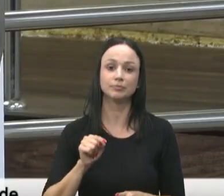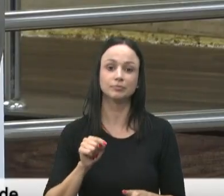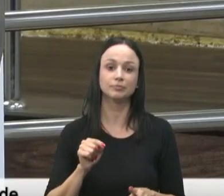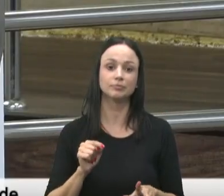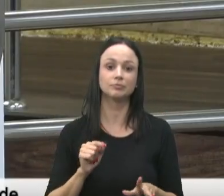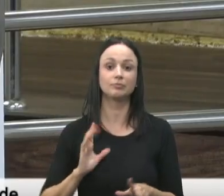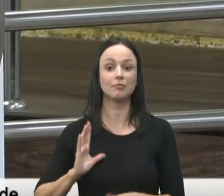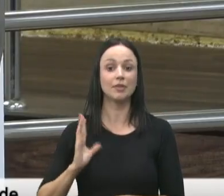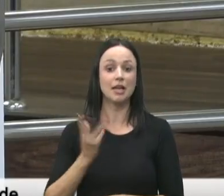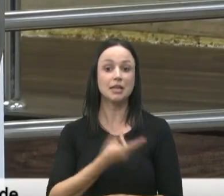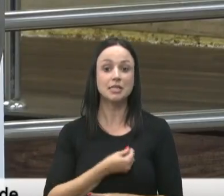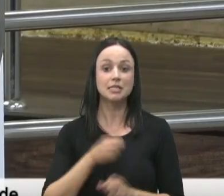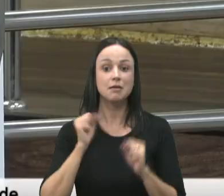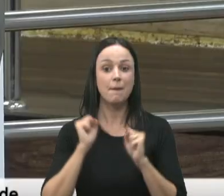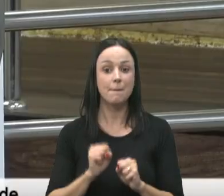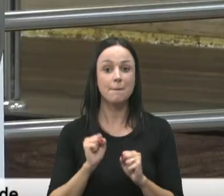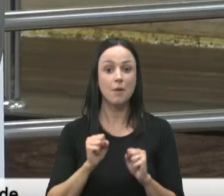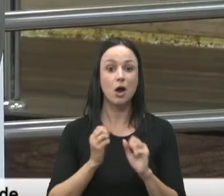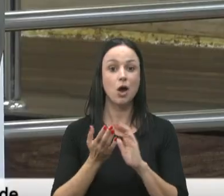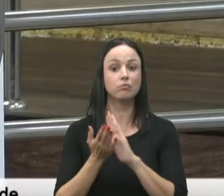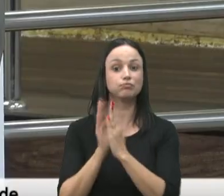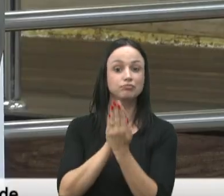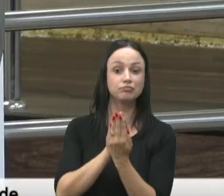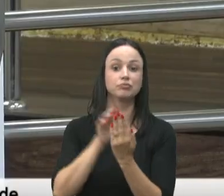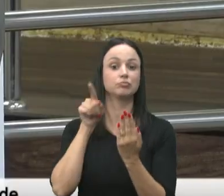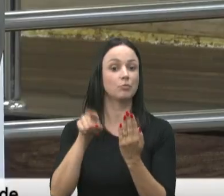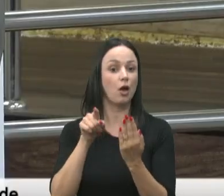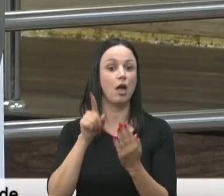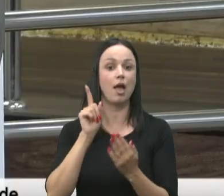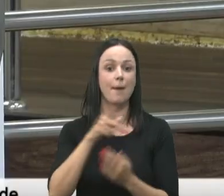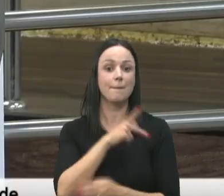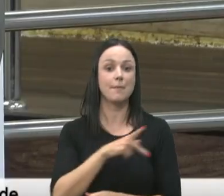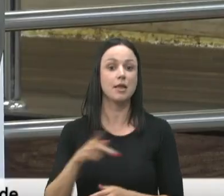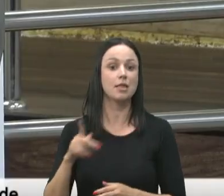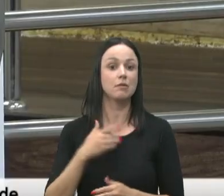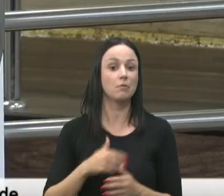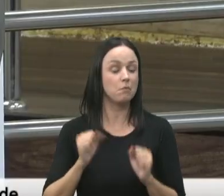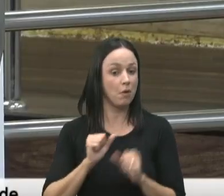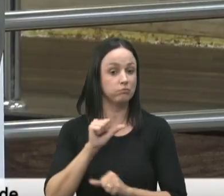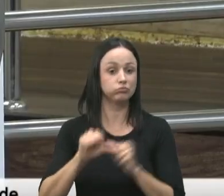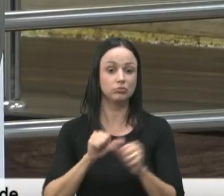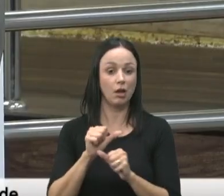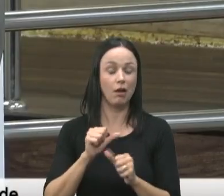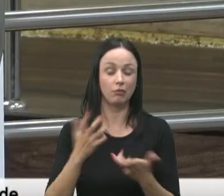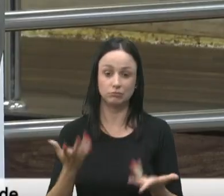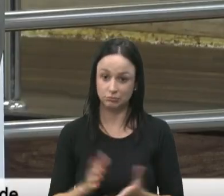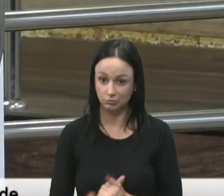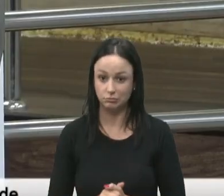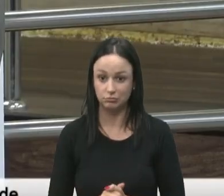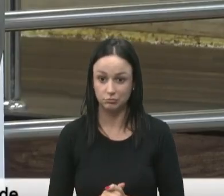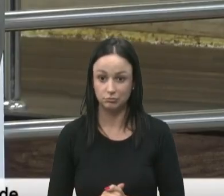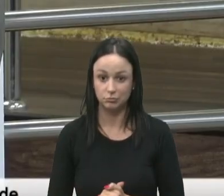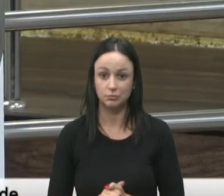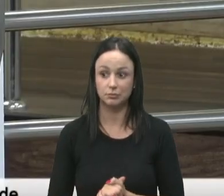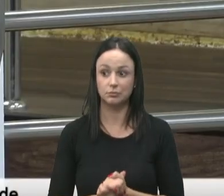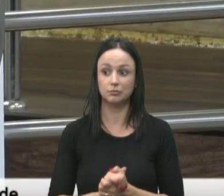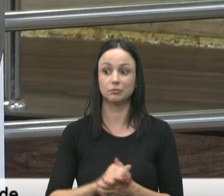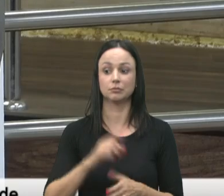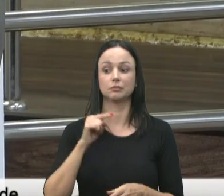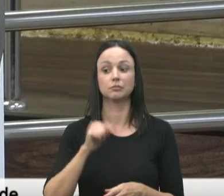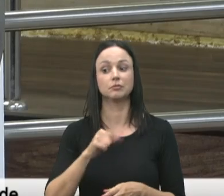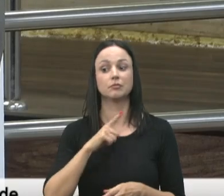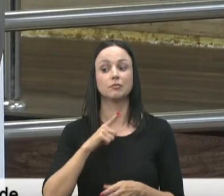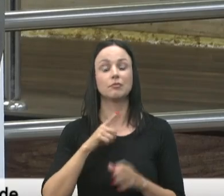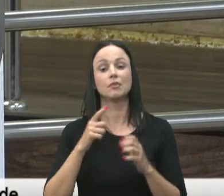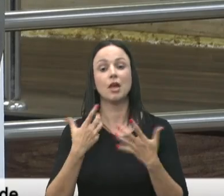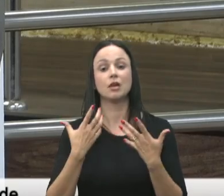da República. Que bom que a gente está mudando tudo isso. E eu me elegi um deputado assumido e orgulhosamente